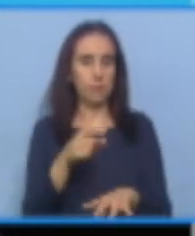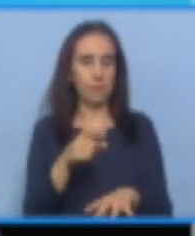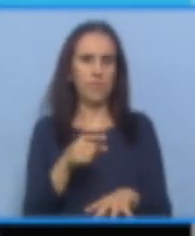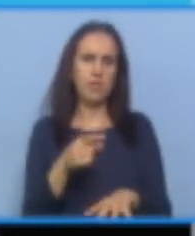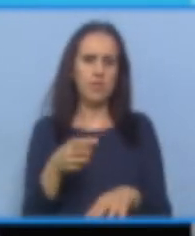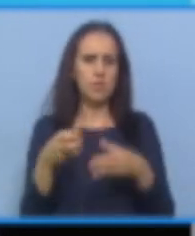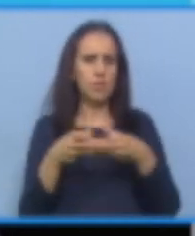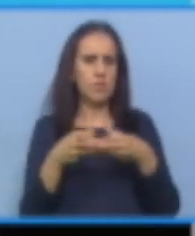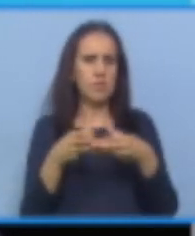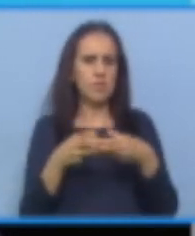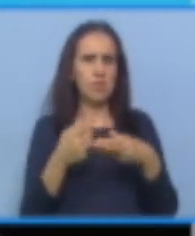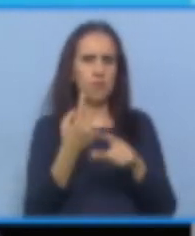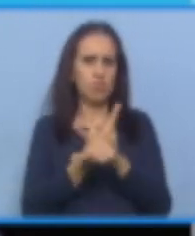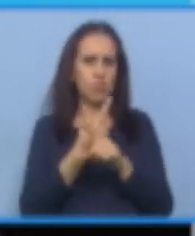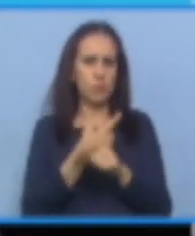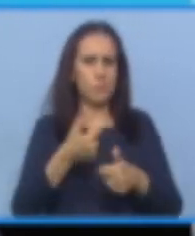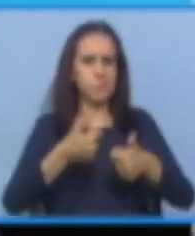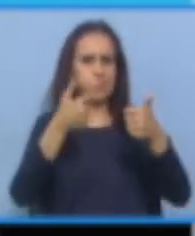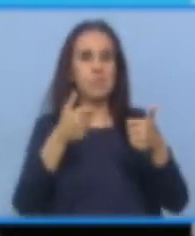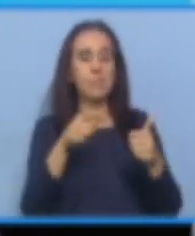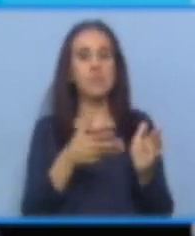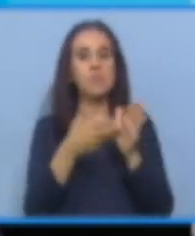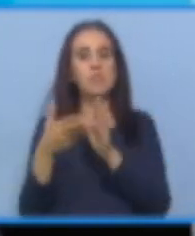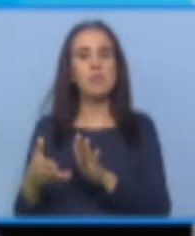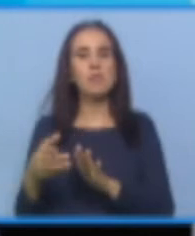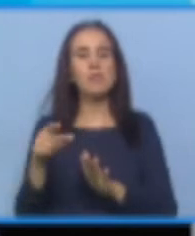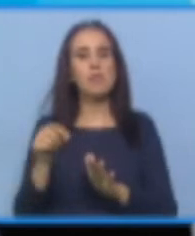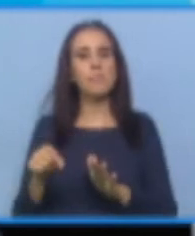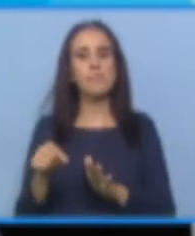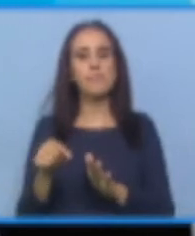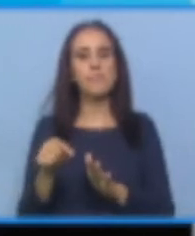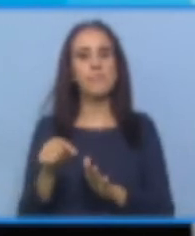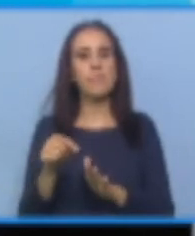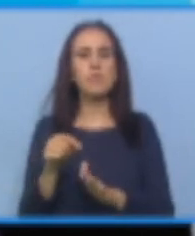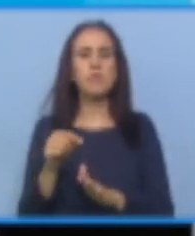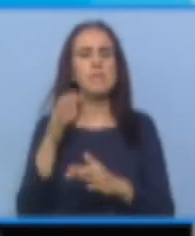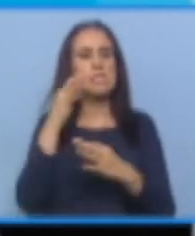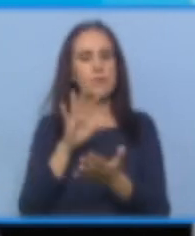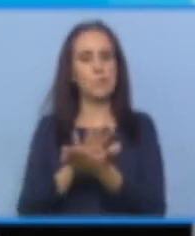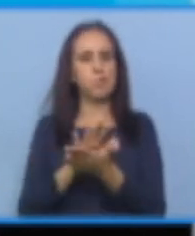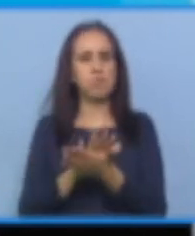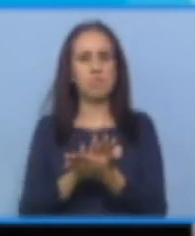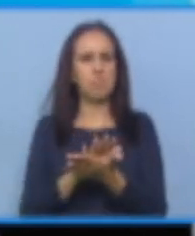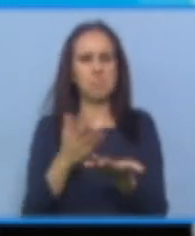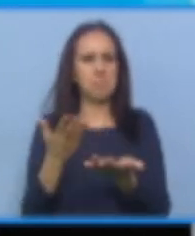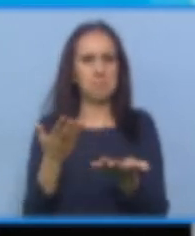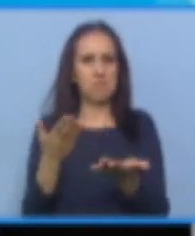da Comissão Episcopal e por aí fora, mas também fazer uma publicação simples,